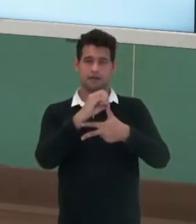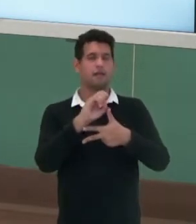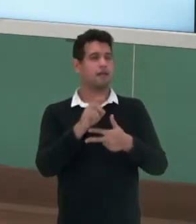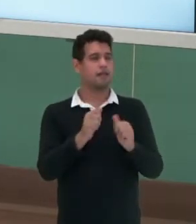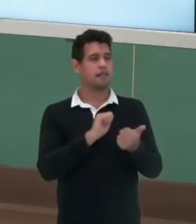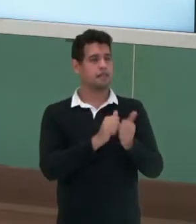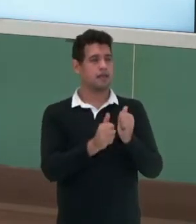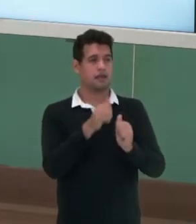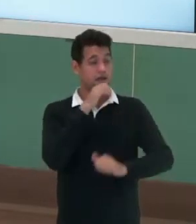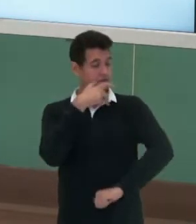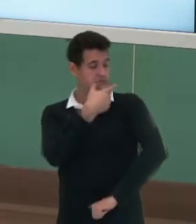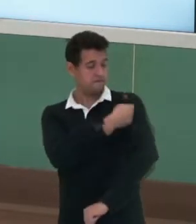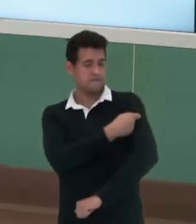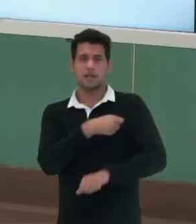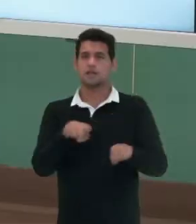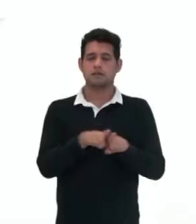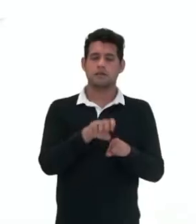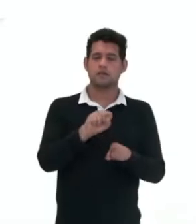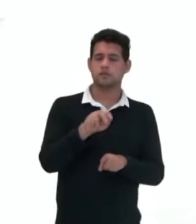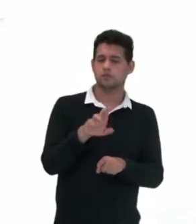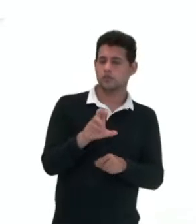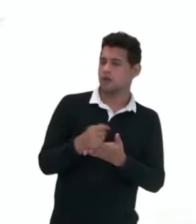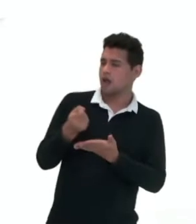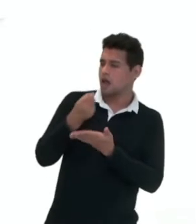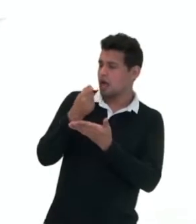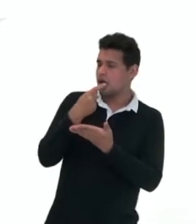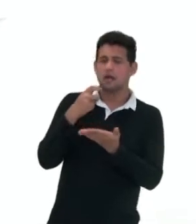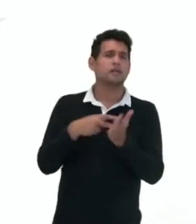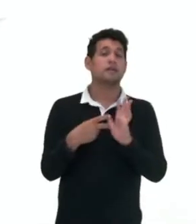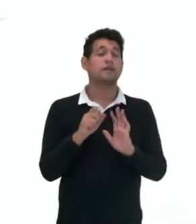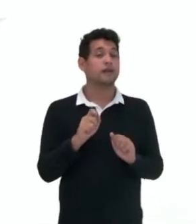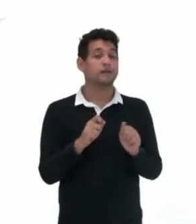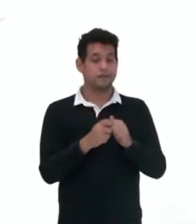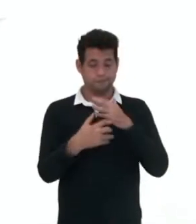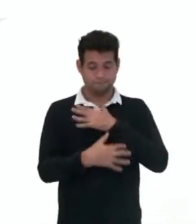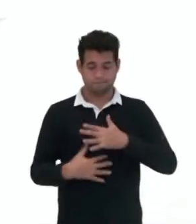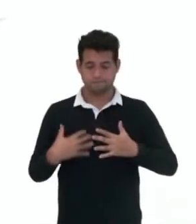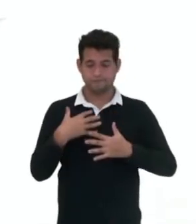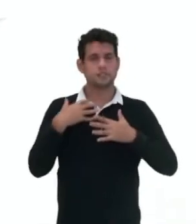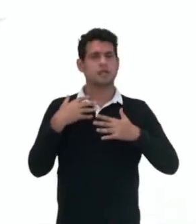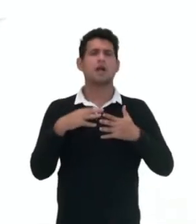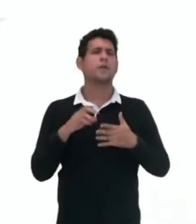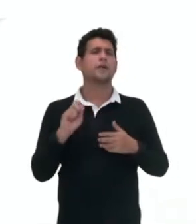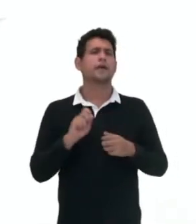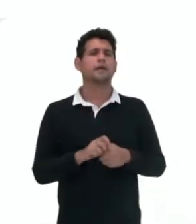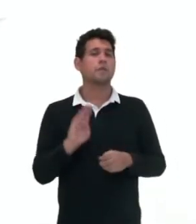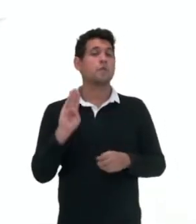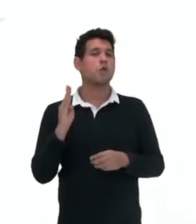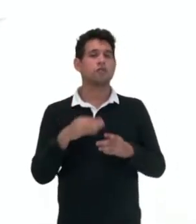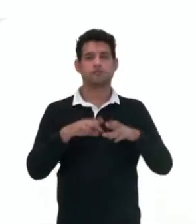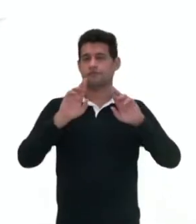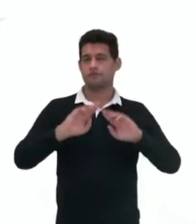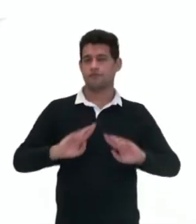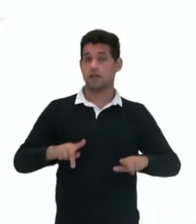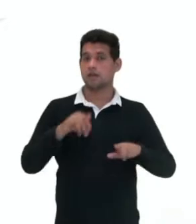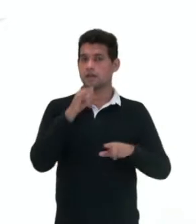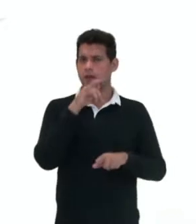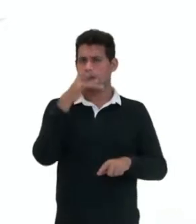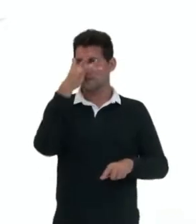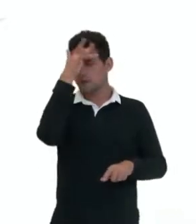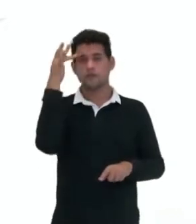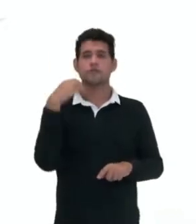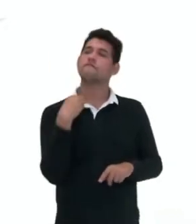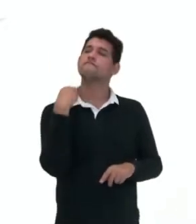a vacina, o soro e os antibióticos submetem os organismos a processos biológicos diferentes. Pessoas que viajam